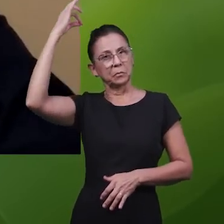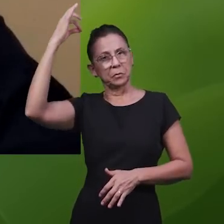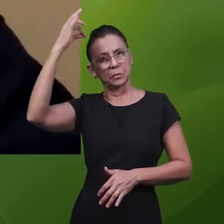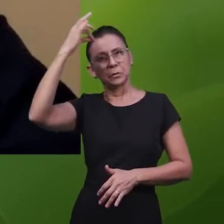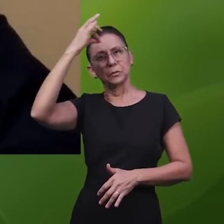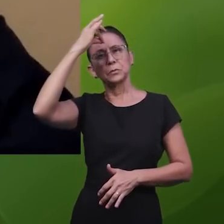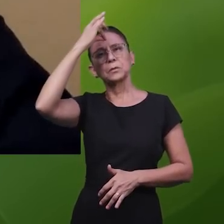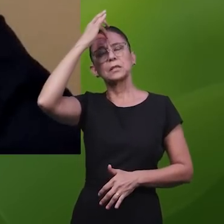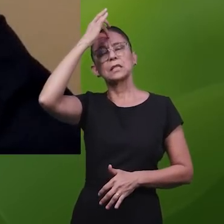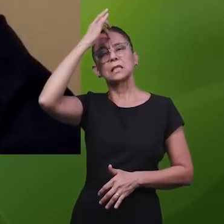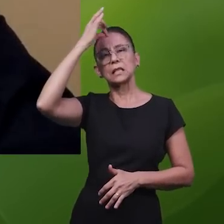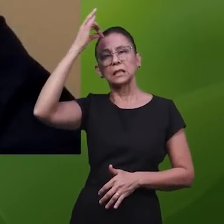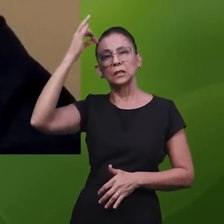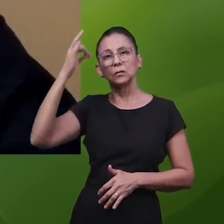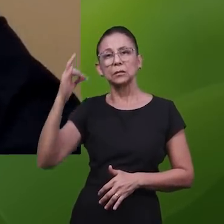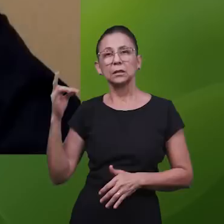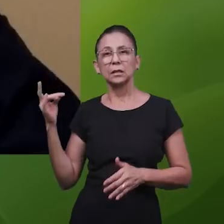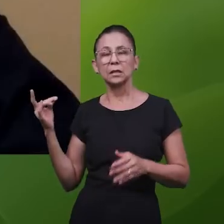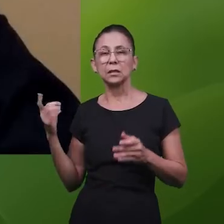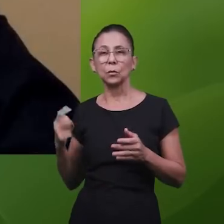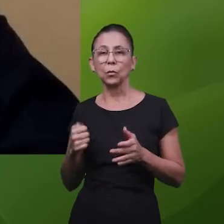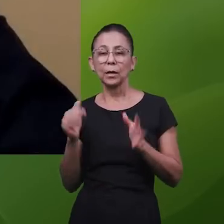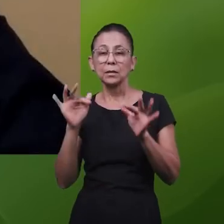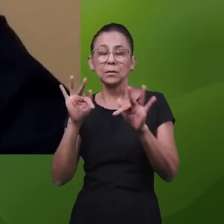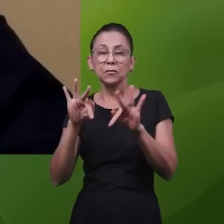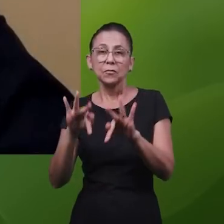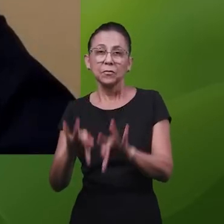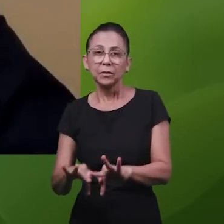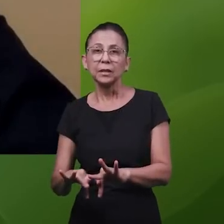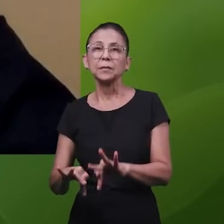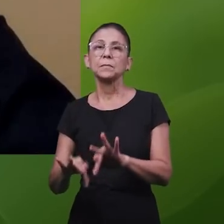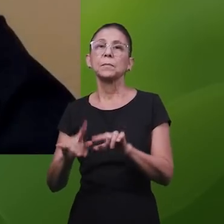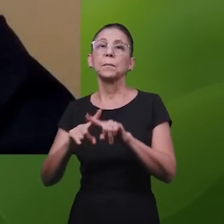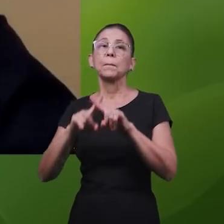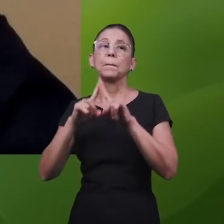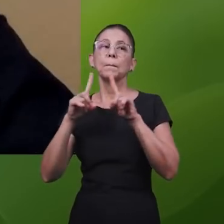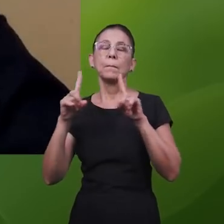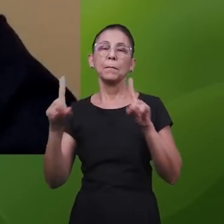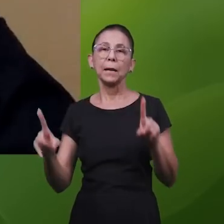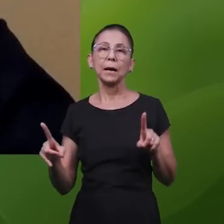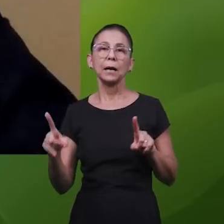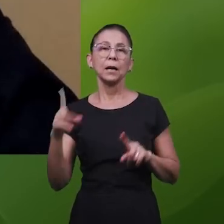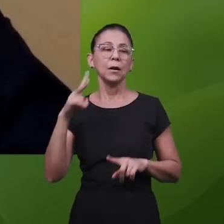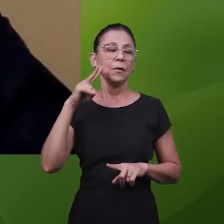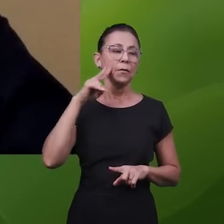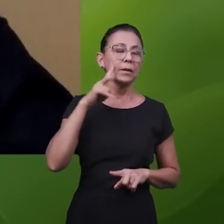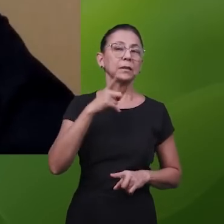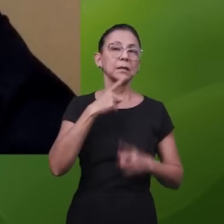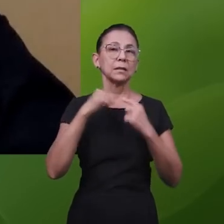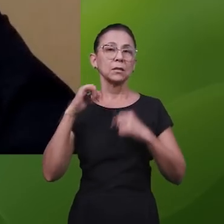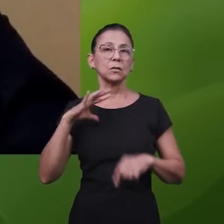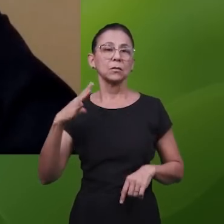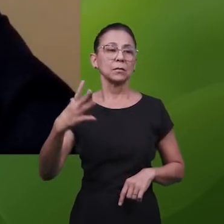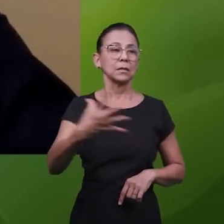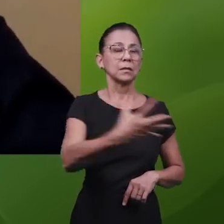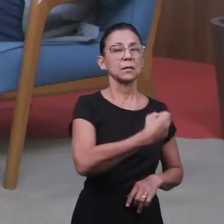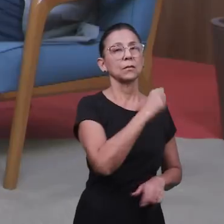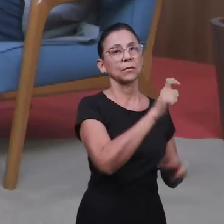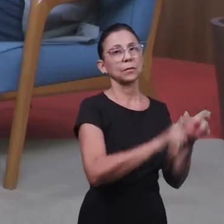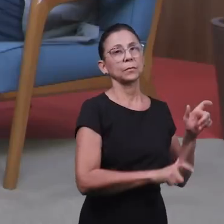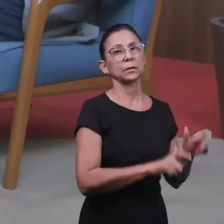resgatando essas pessoas. É o pecador, aquele que merecia tudo, menos a